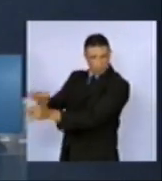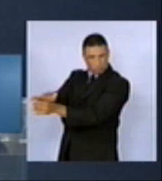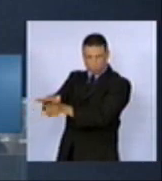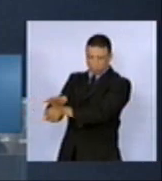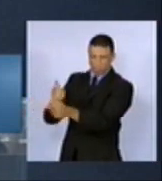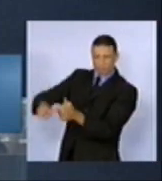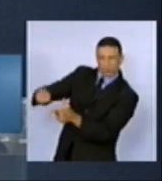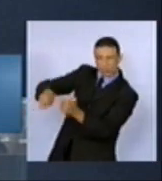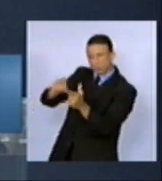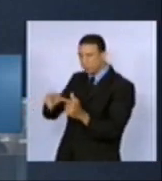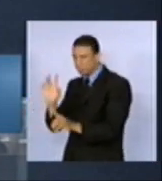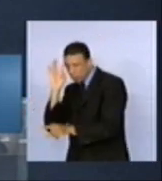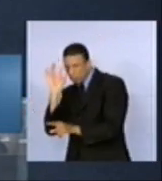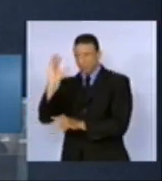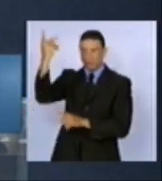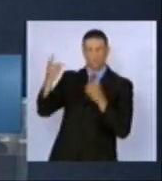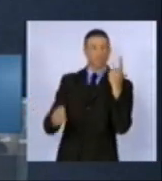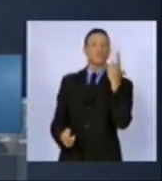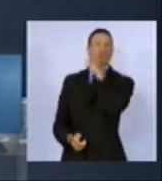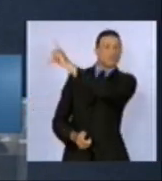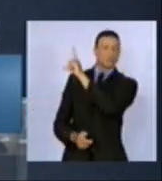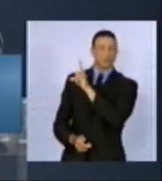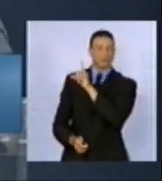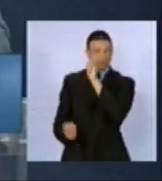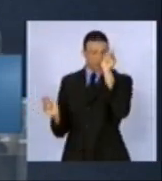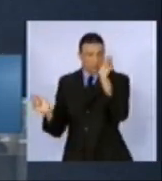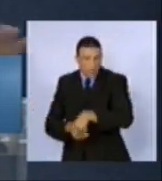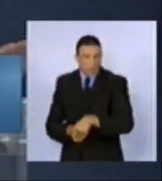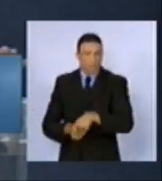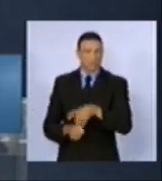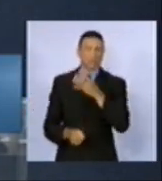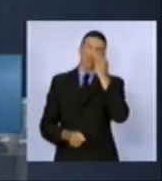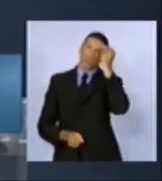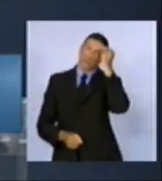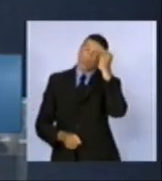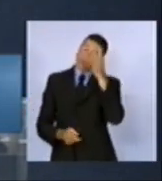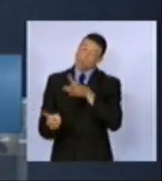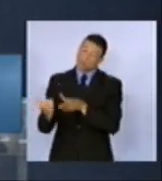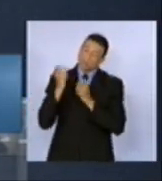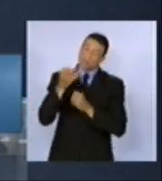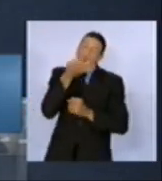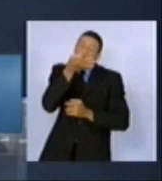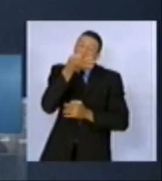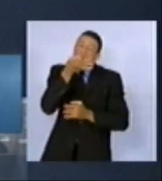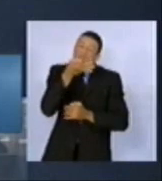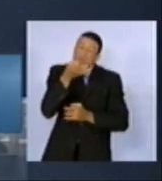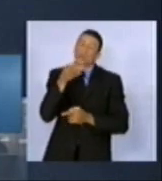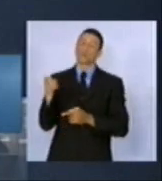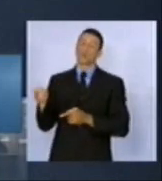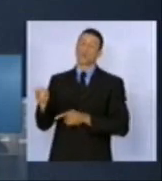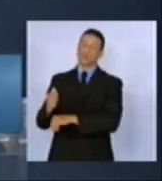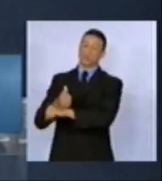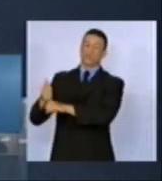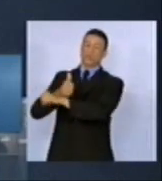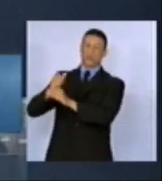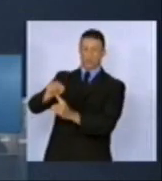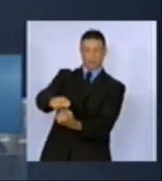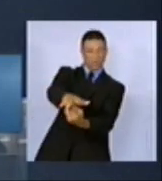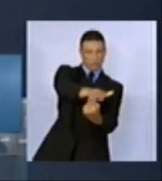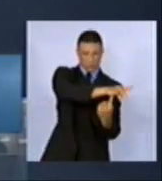problema de compactação do solo eu acho que é claramente a vantagem para ponto de vista